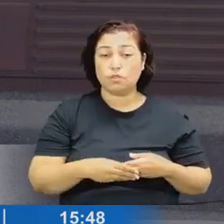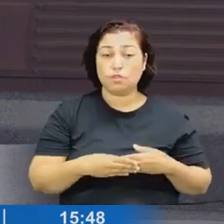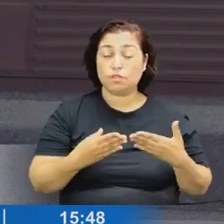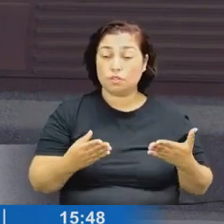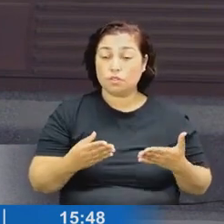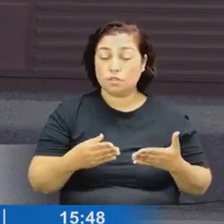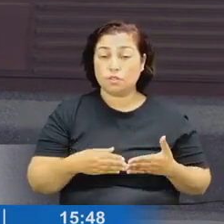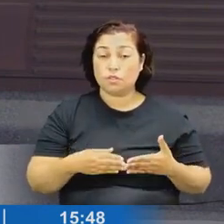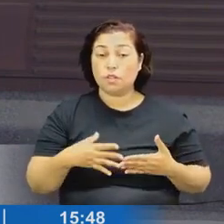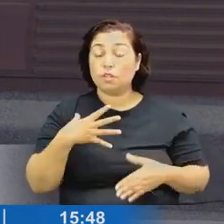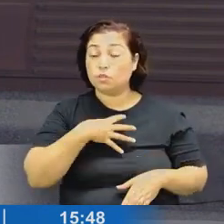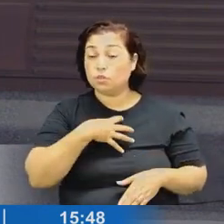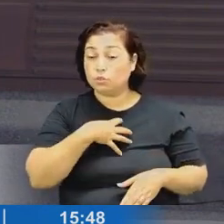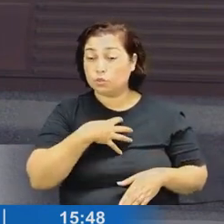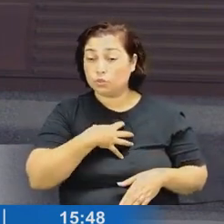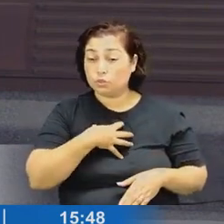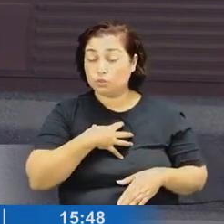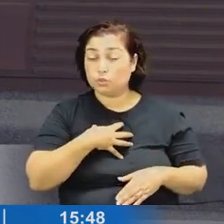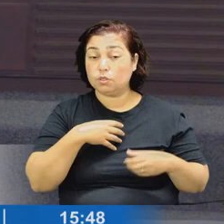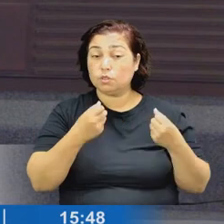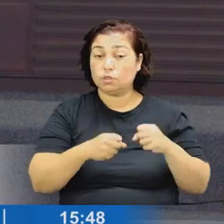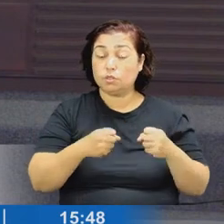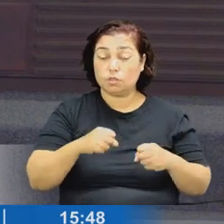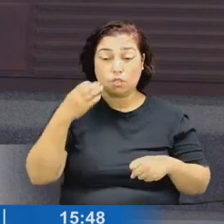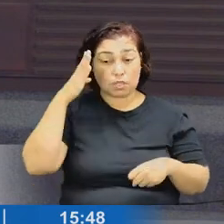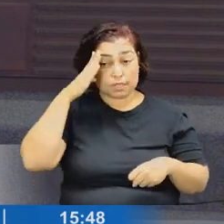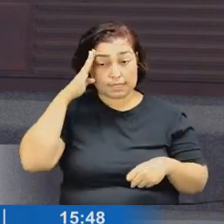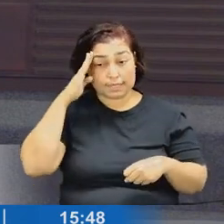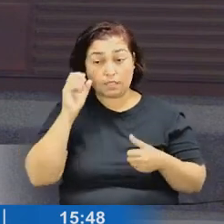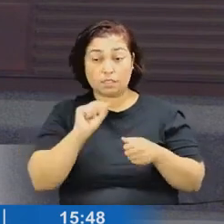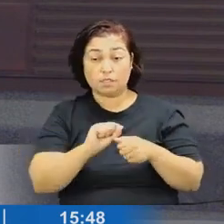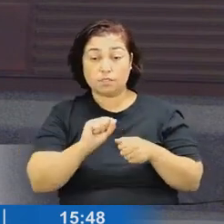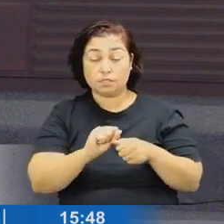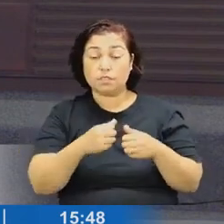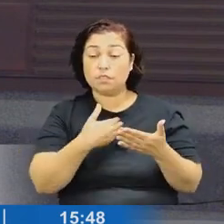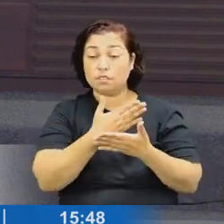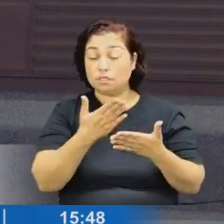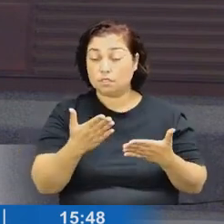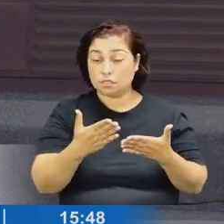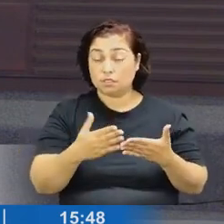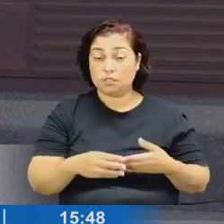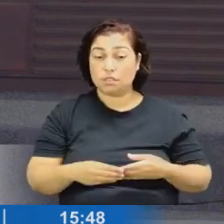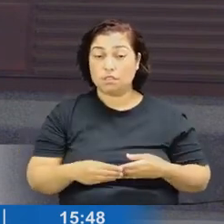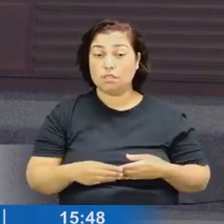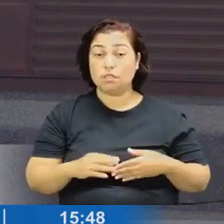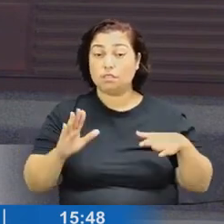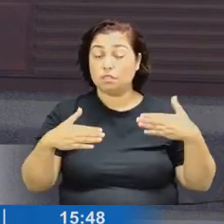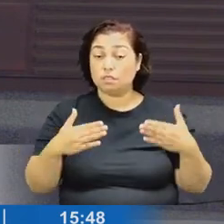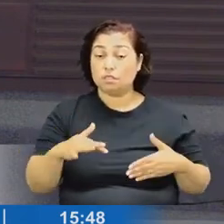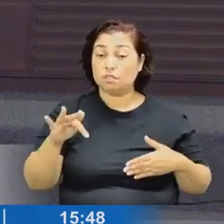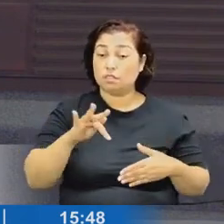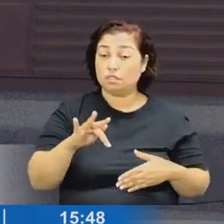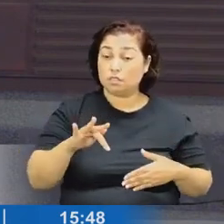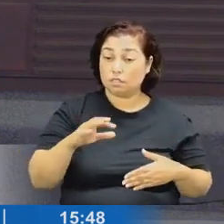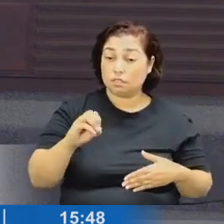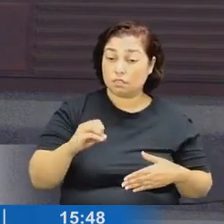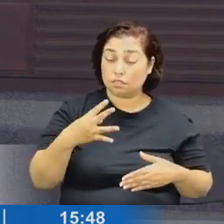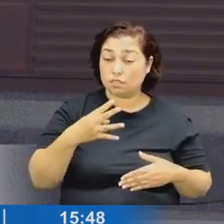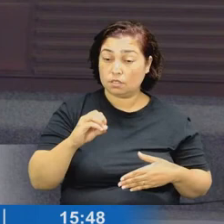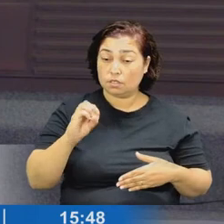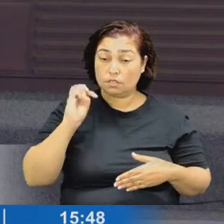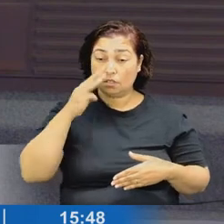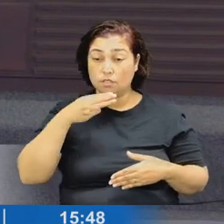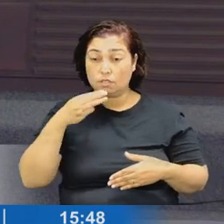elemento emocional tem que saber fazer isso que aí você pegava essas partes fortes e botava impulsionava então 70 40 mil pessoas vinham aquilo